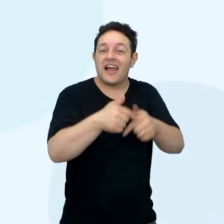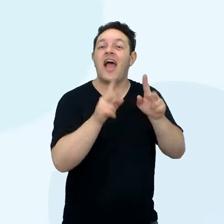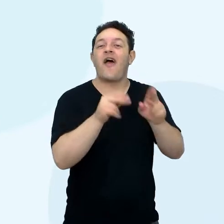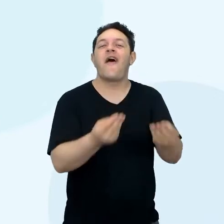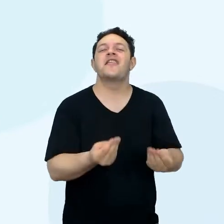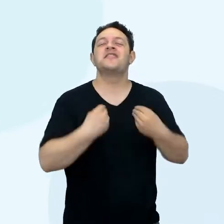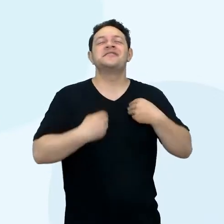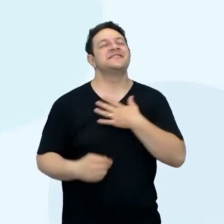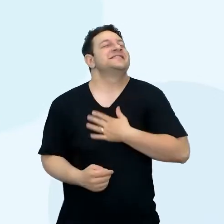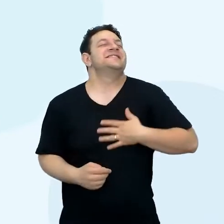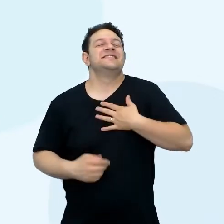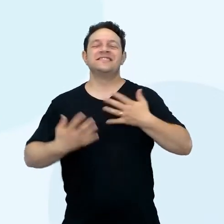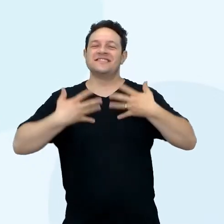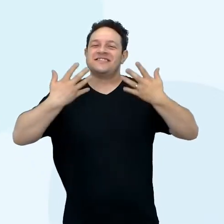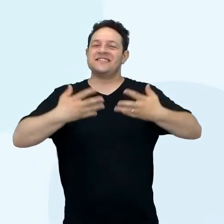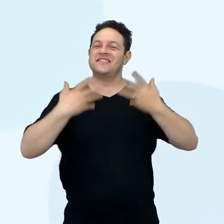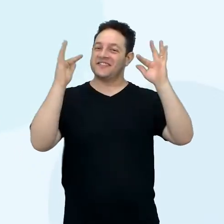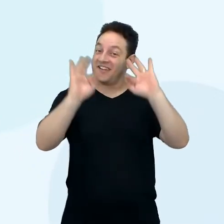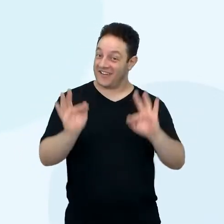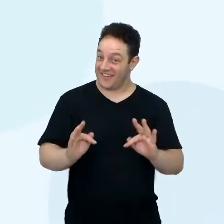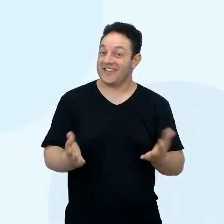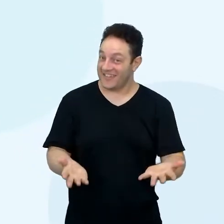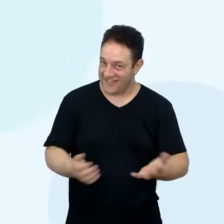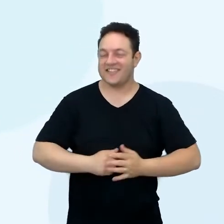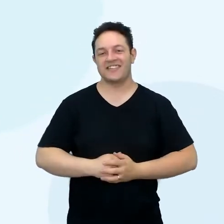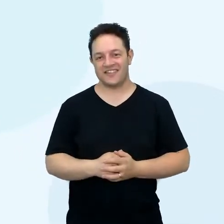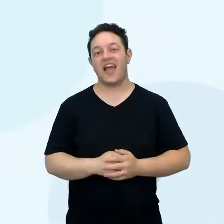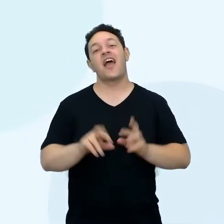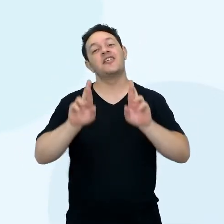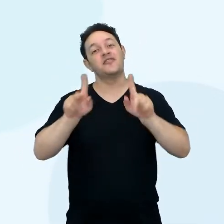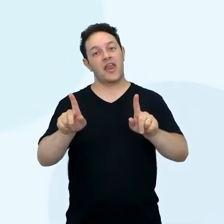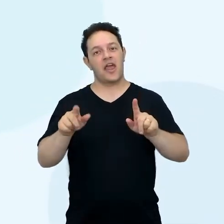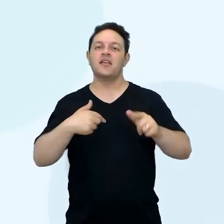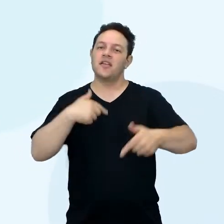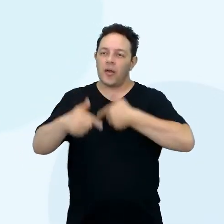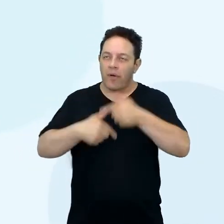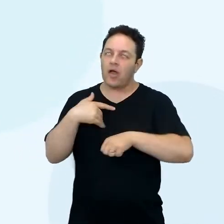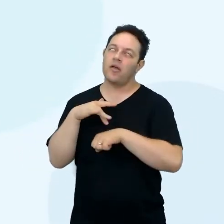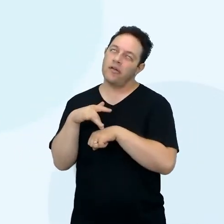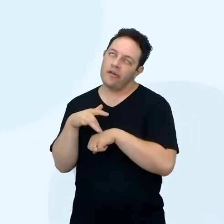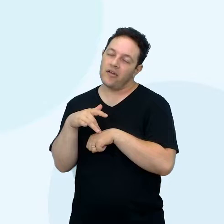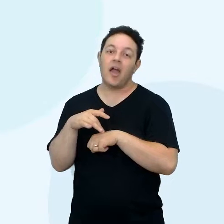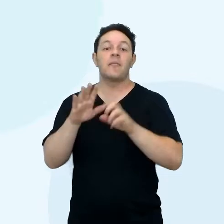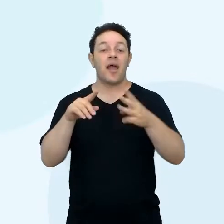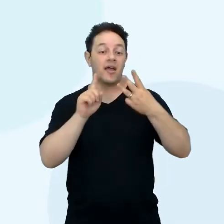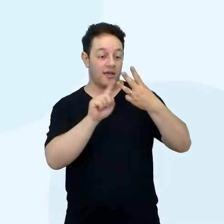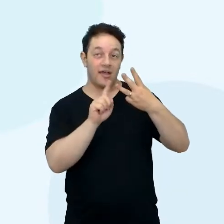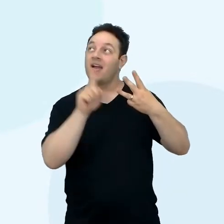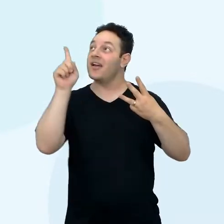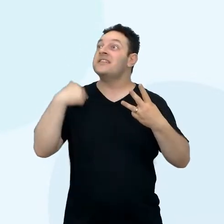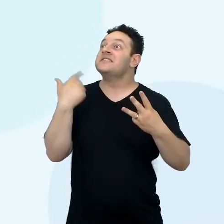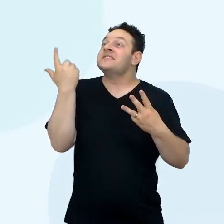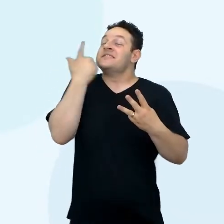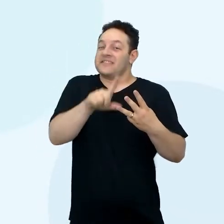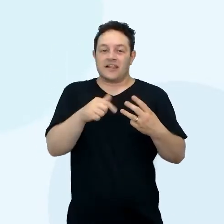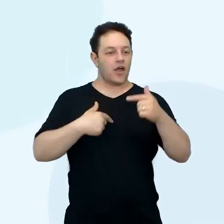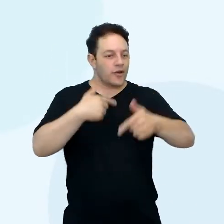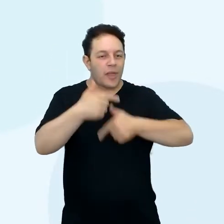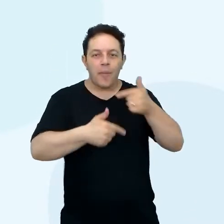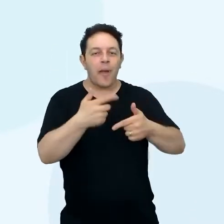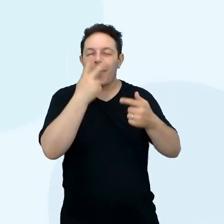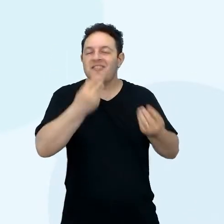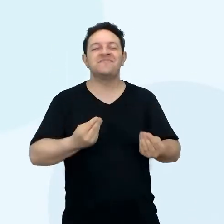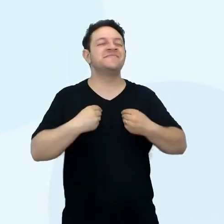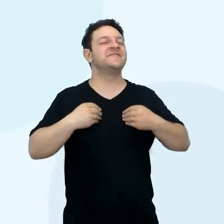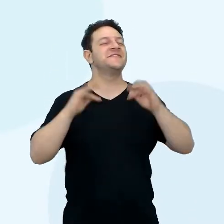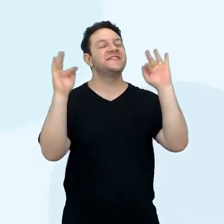trabalhando, a gente está vivendo, a gente está sendo feliz. Então a realização ela é importantíssima quando pensamos no empreendimento. Tem que fazer